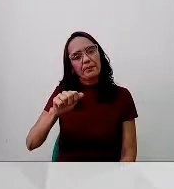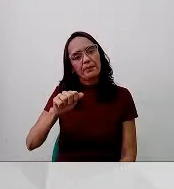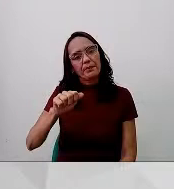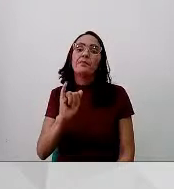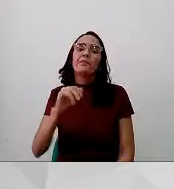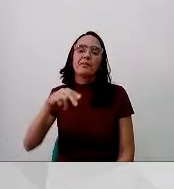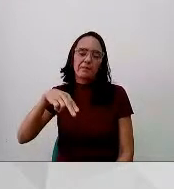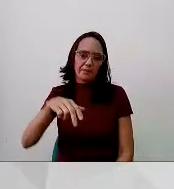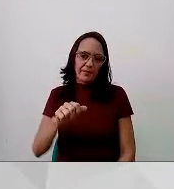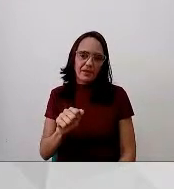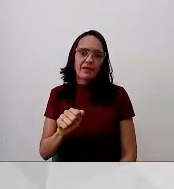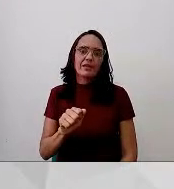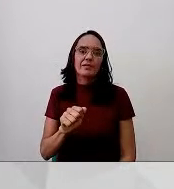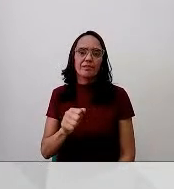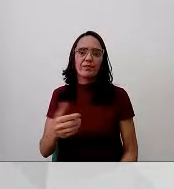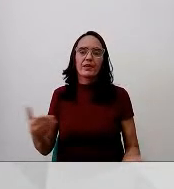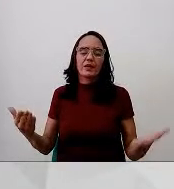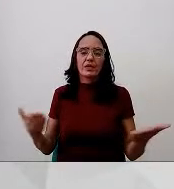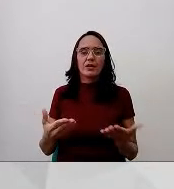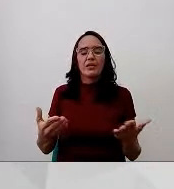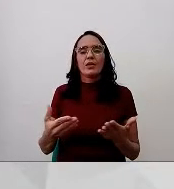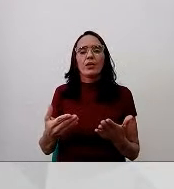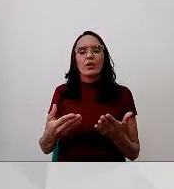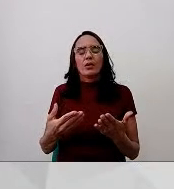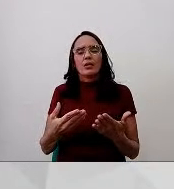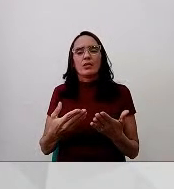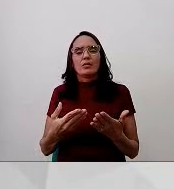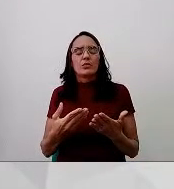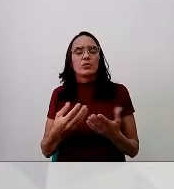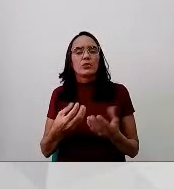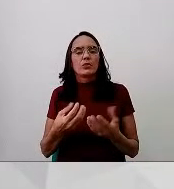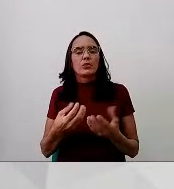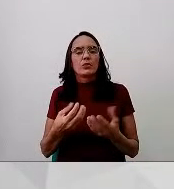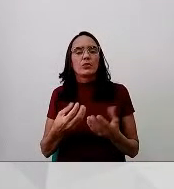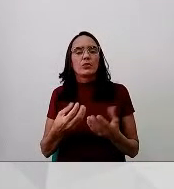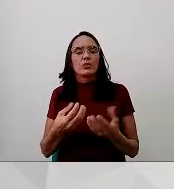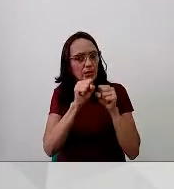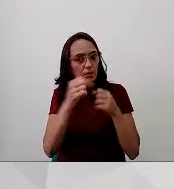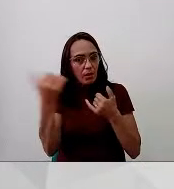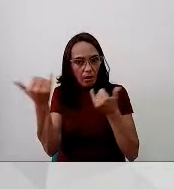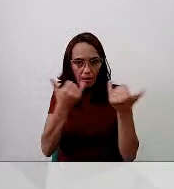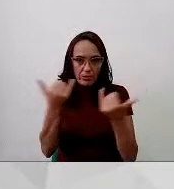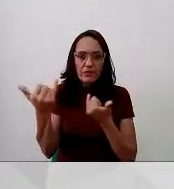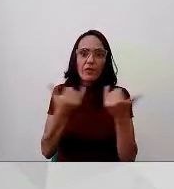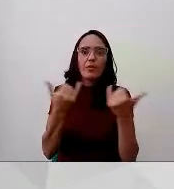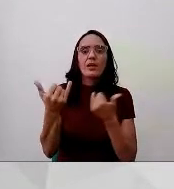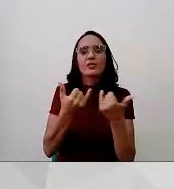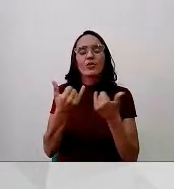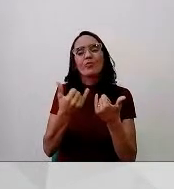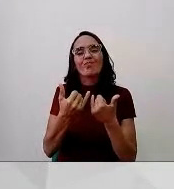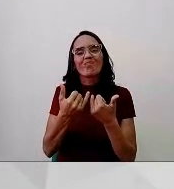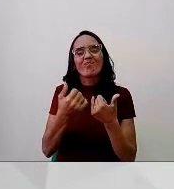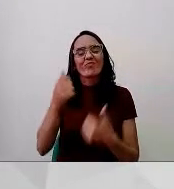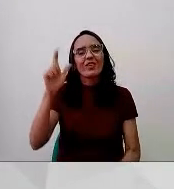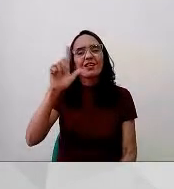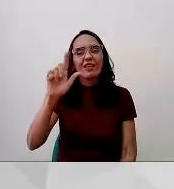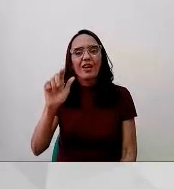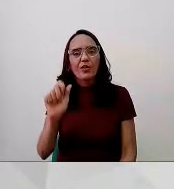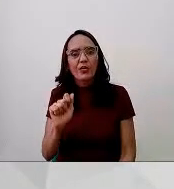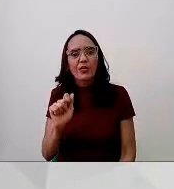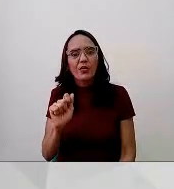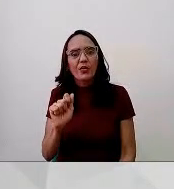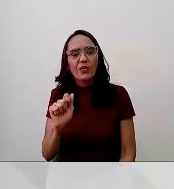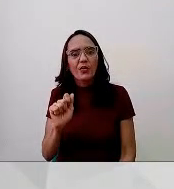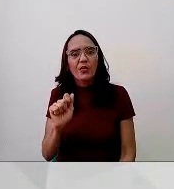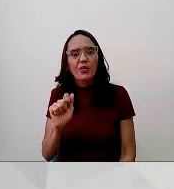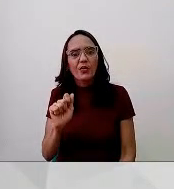processar informação, né? No caso aí, ela foi usada lá no programa de perguntas, né? Resposta